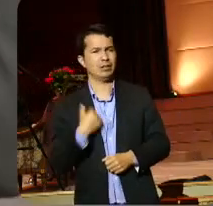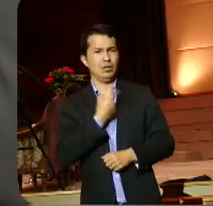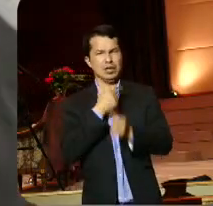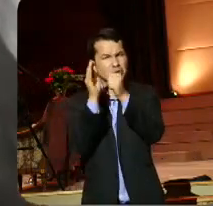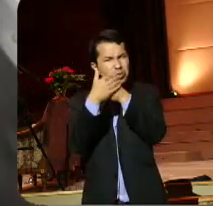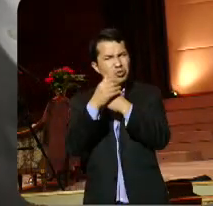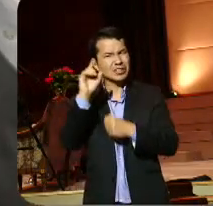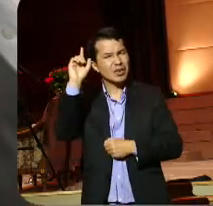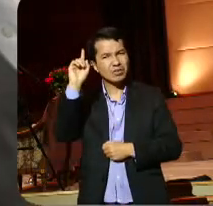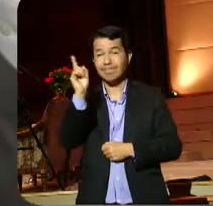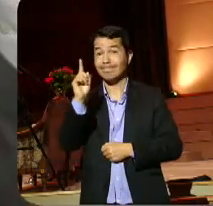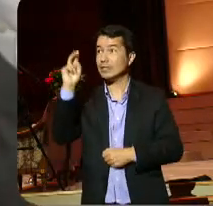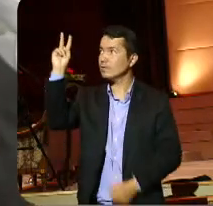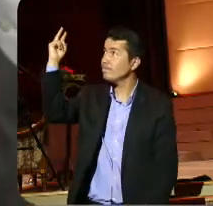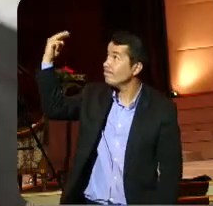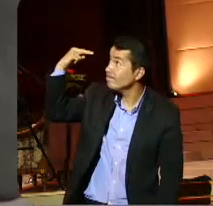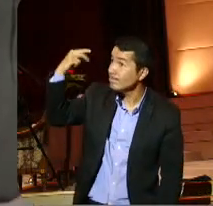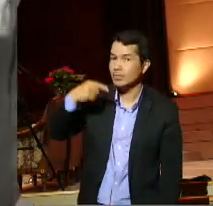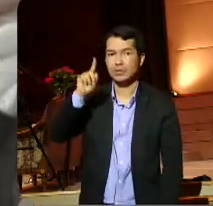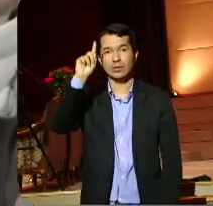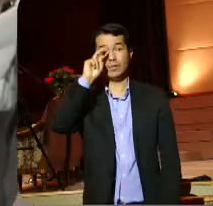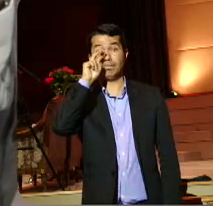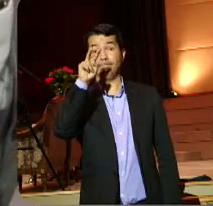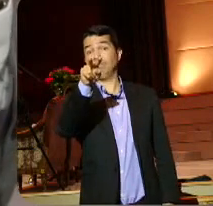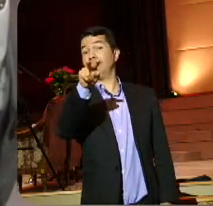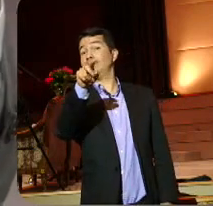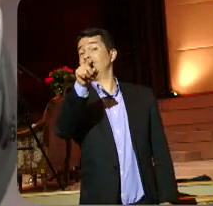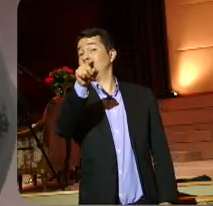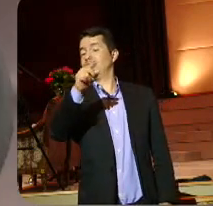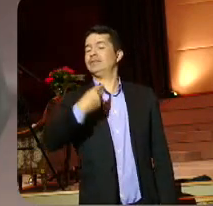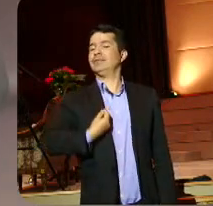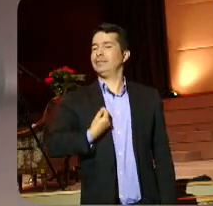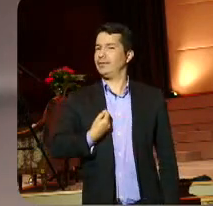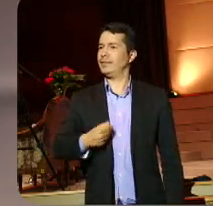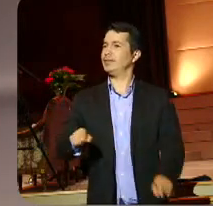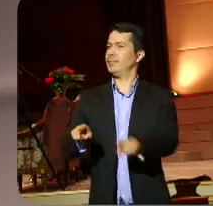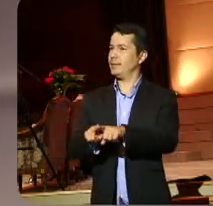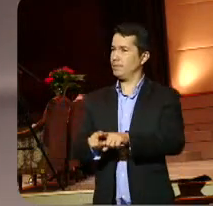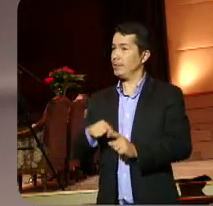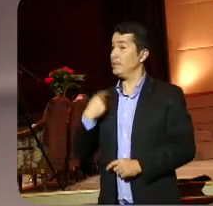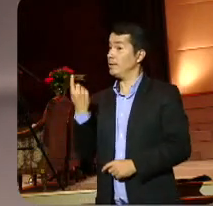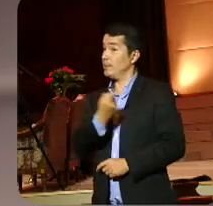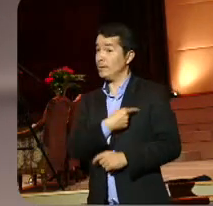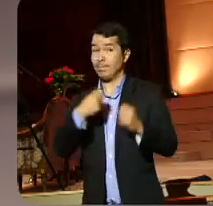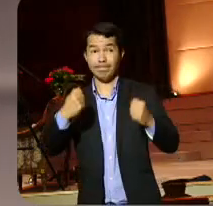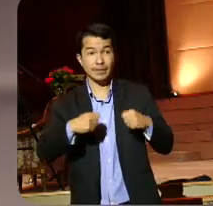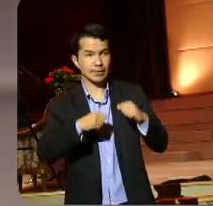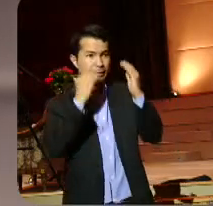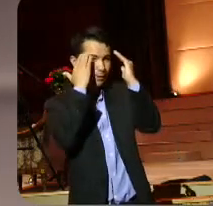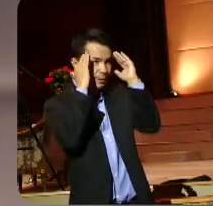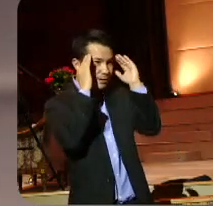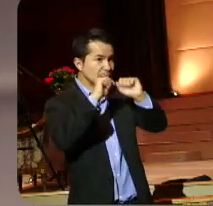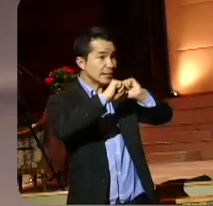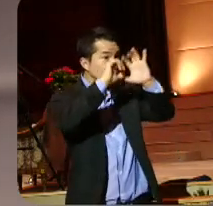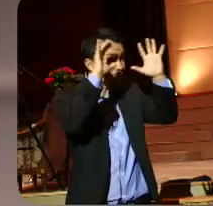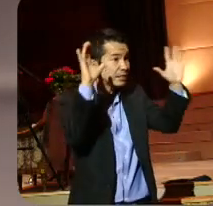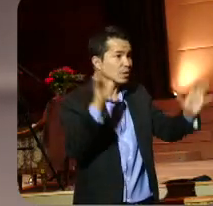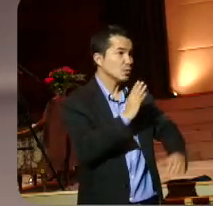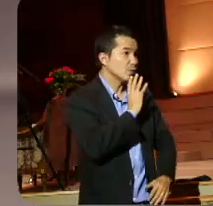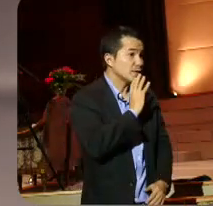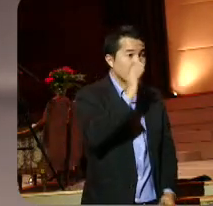não nos visita, não nos toca, não nos encara, não nos